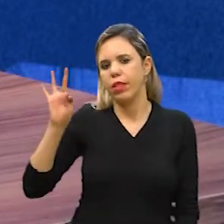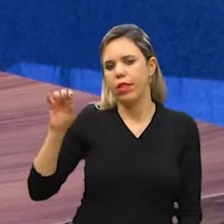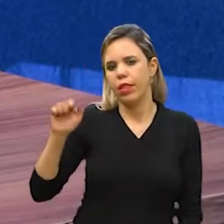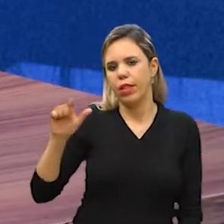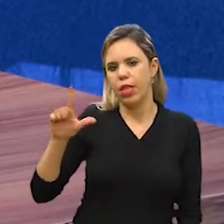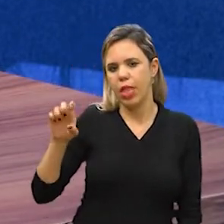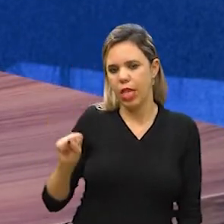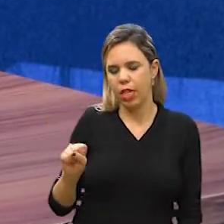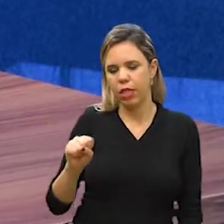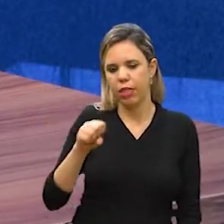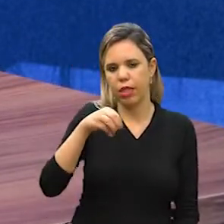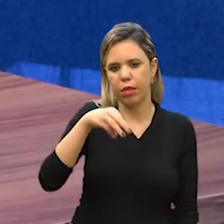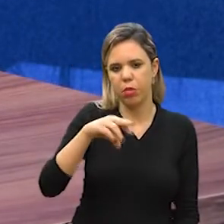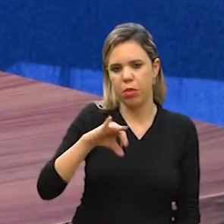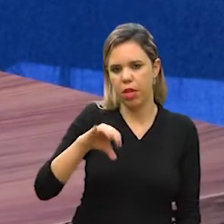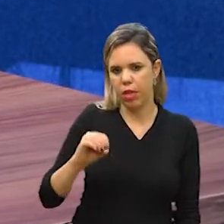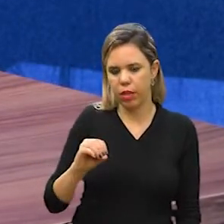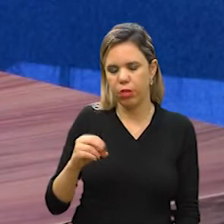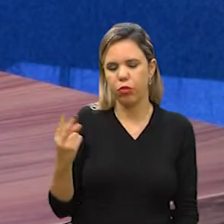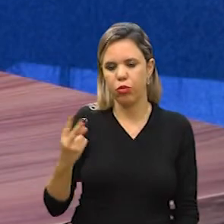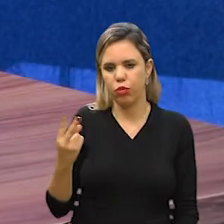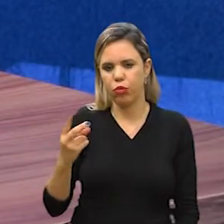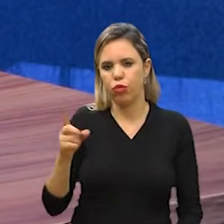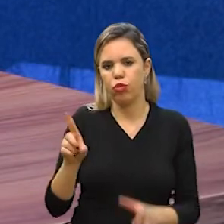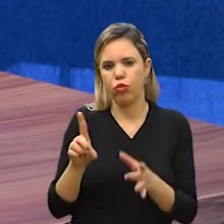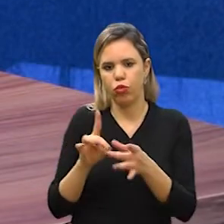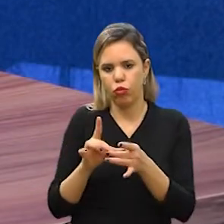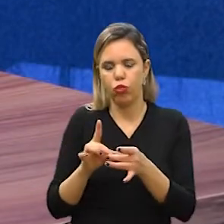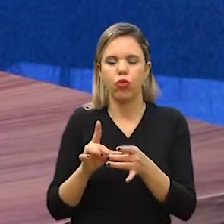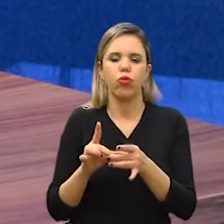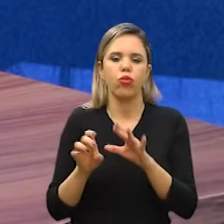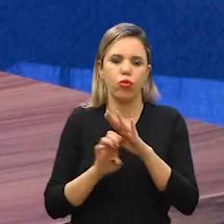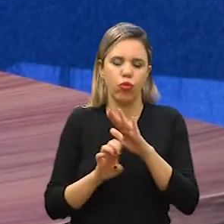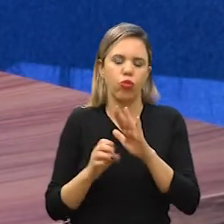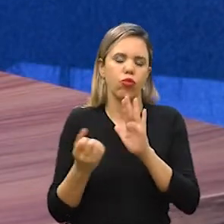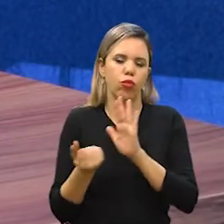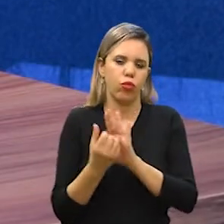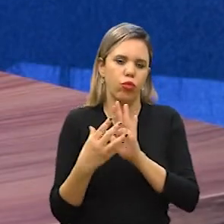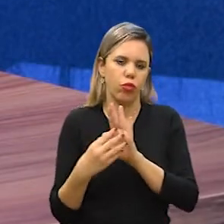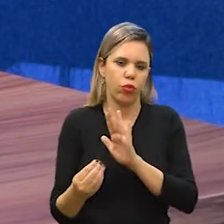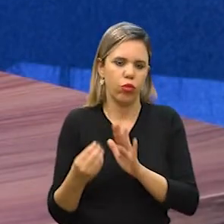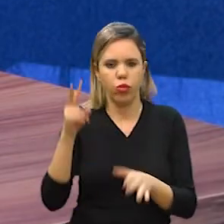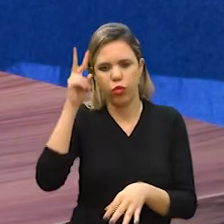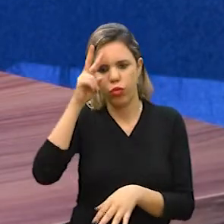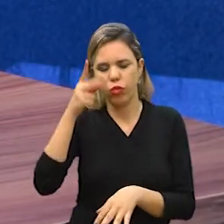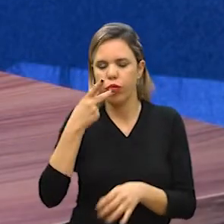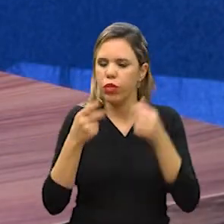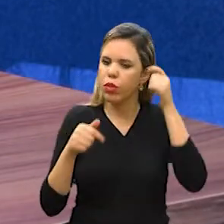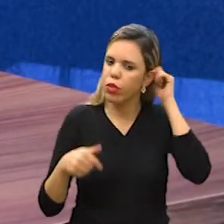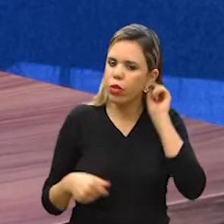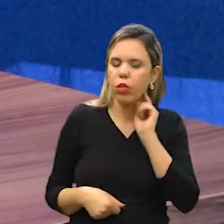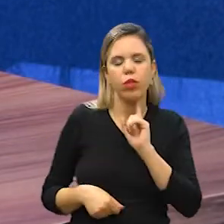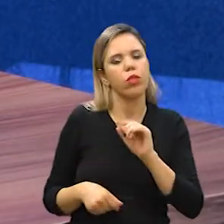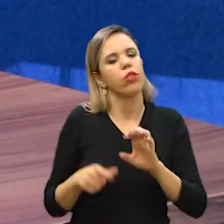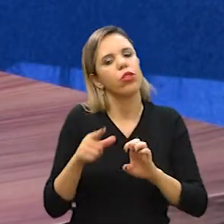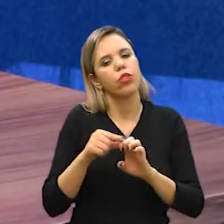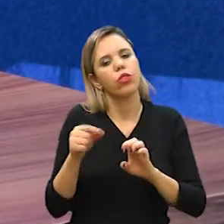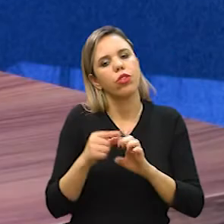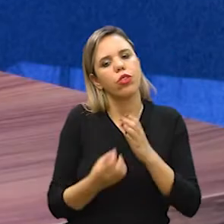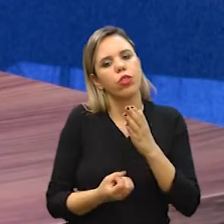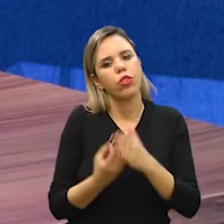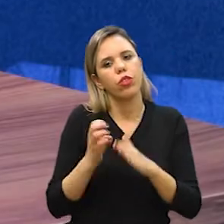o Thales e o Márcio Meira, que são franqueados e vão contar agora a história